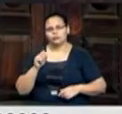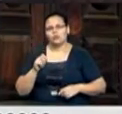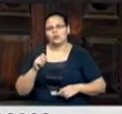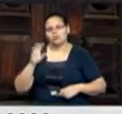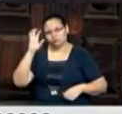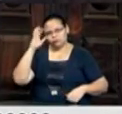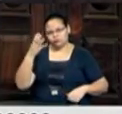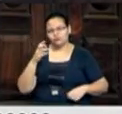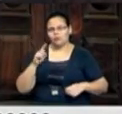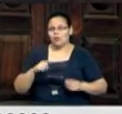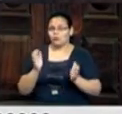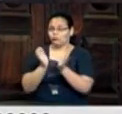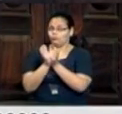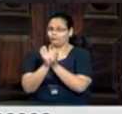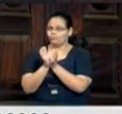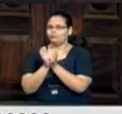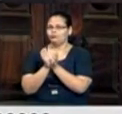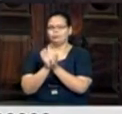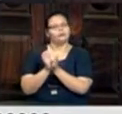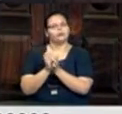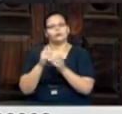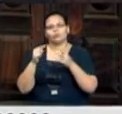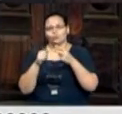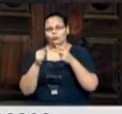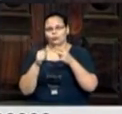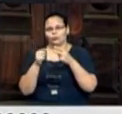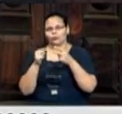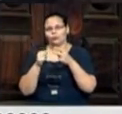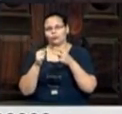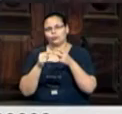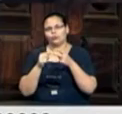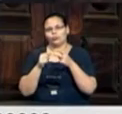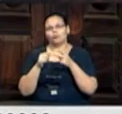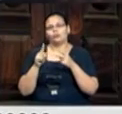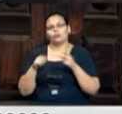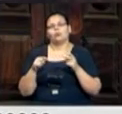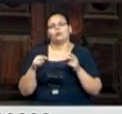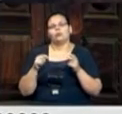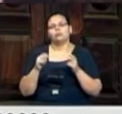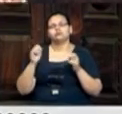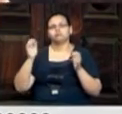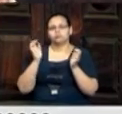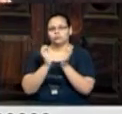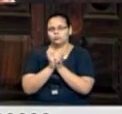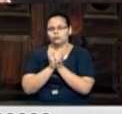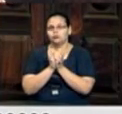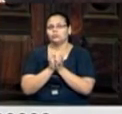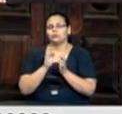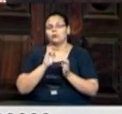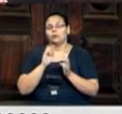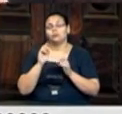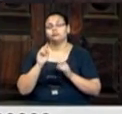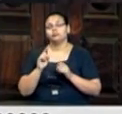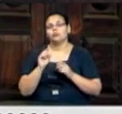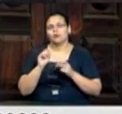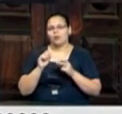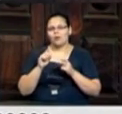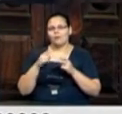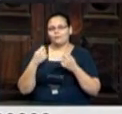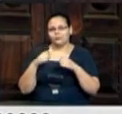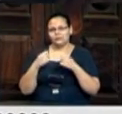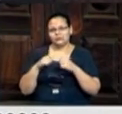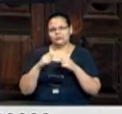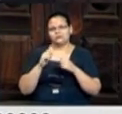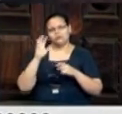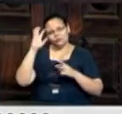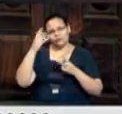que sair do coletivo. Segundo, a saída tem que ser pela política. Nós não podemos de